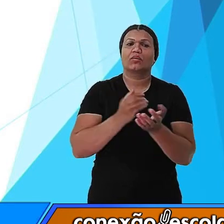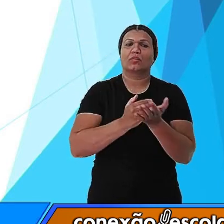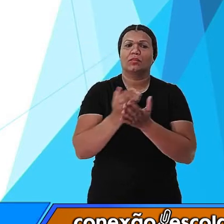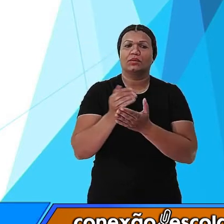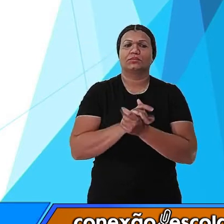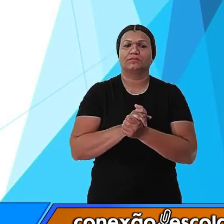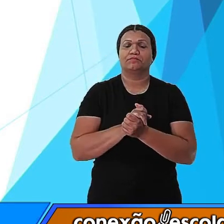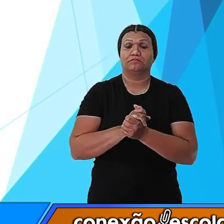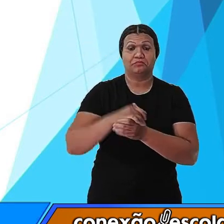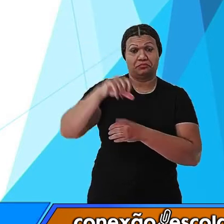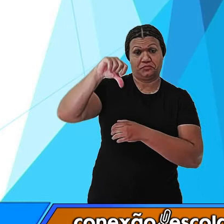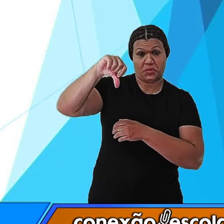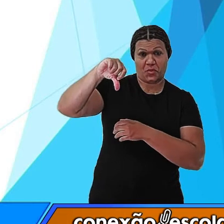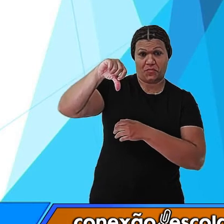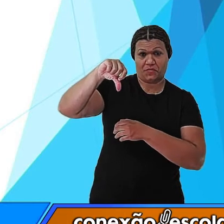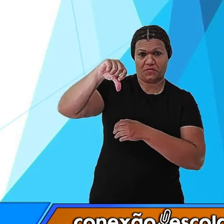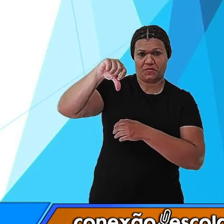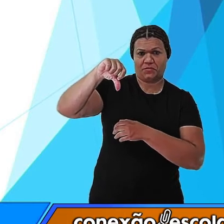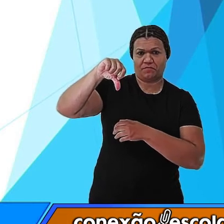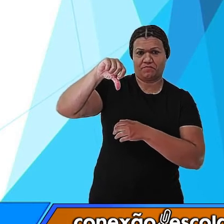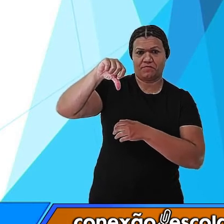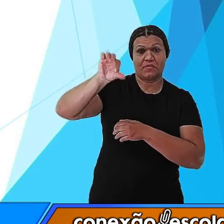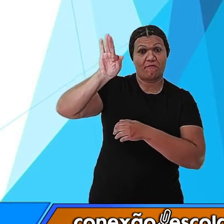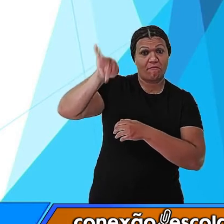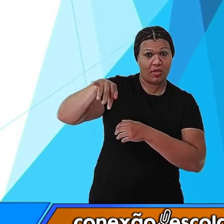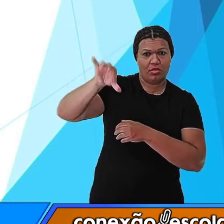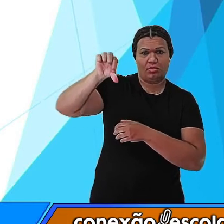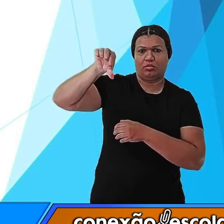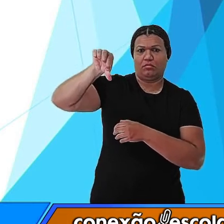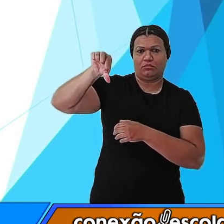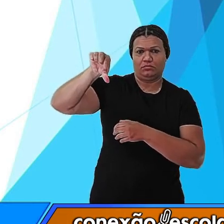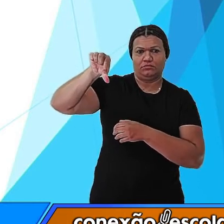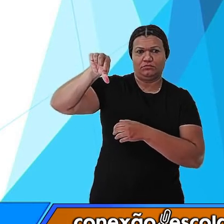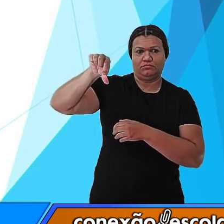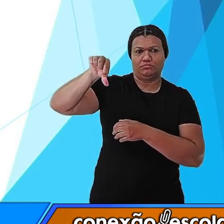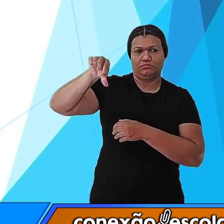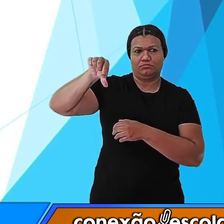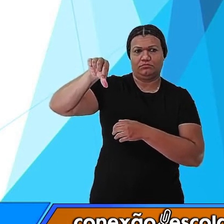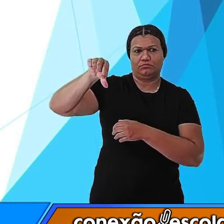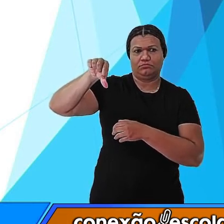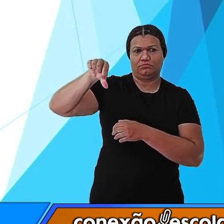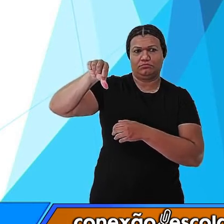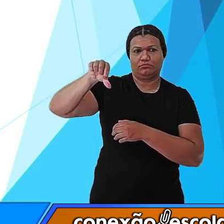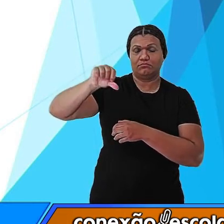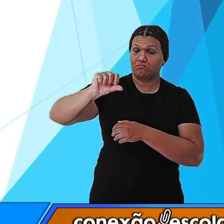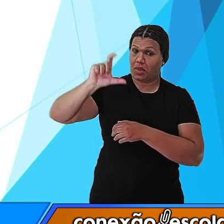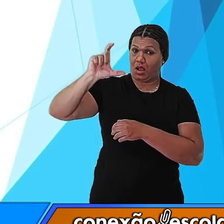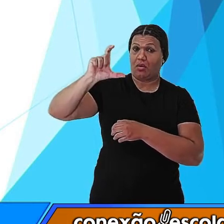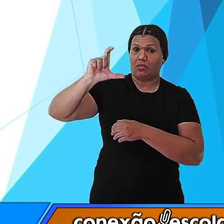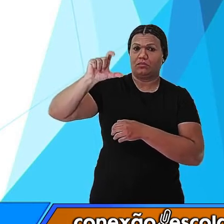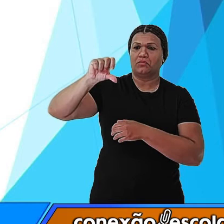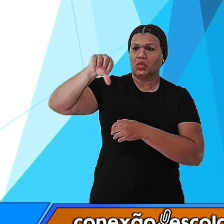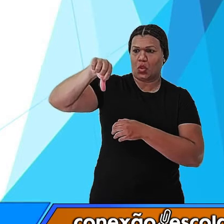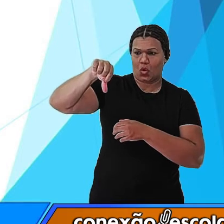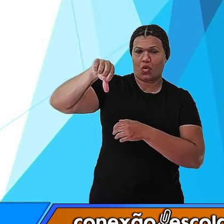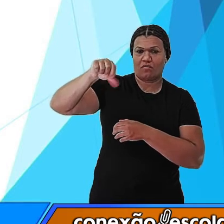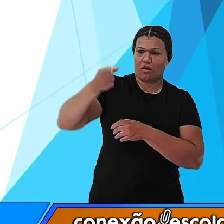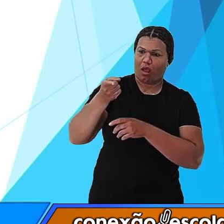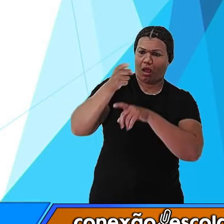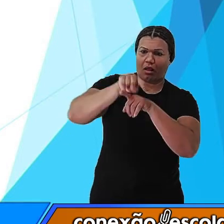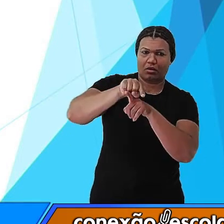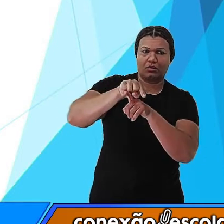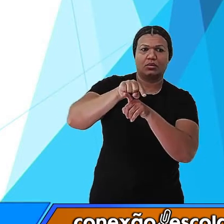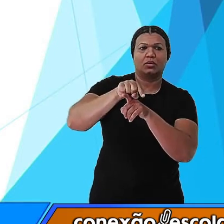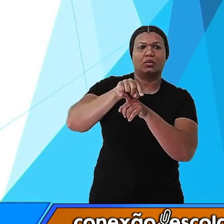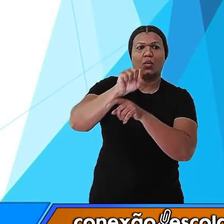ele. 9 vai estar lá no final. Eu quero o maior número, então após o 9, o